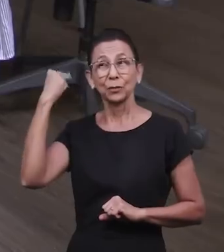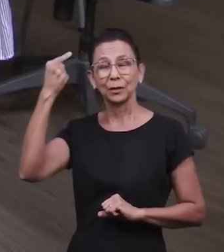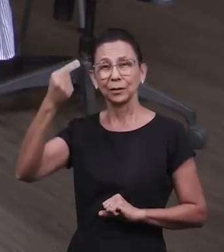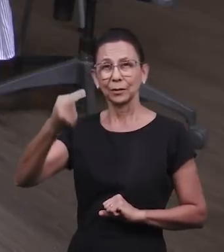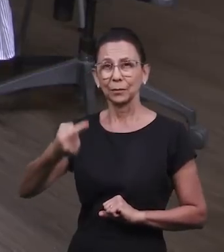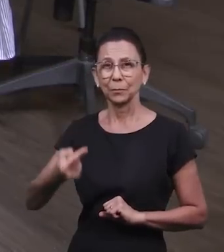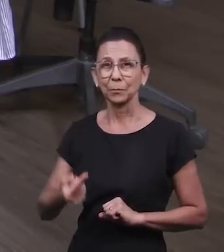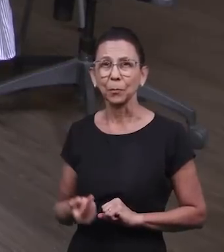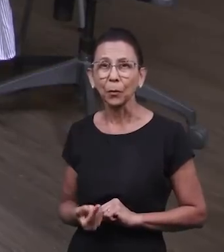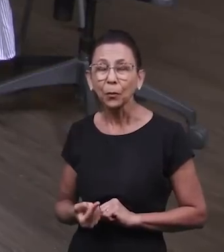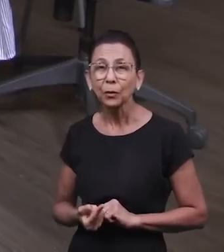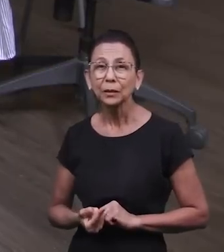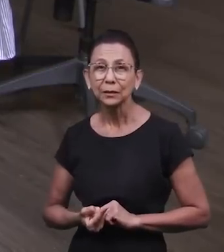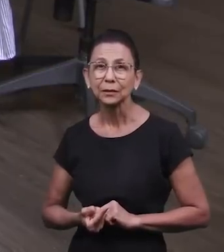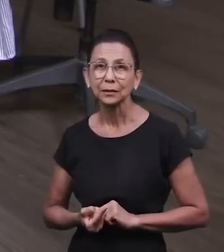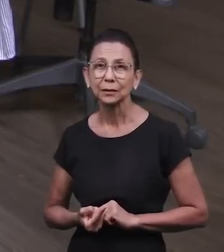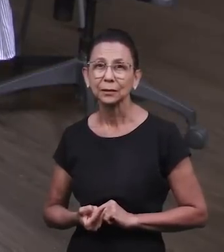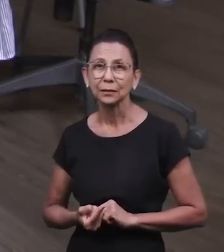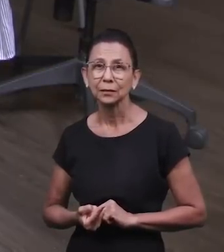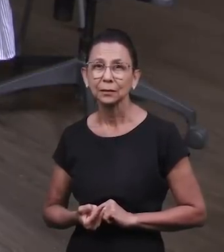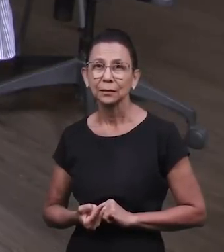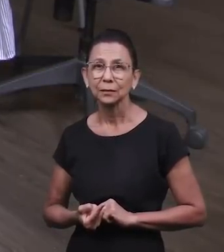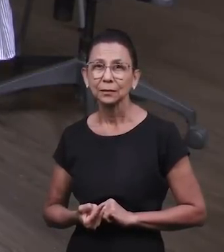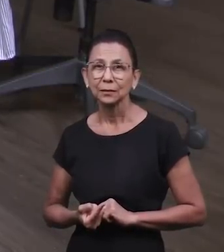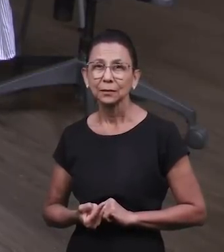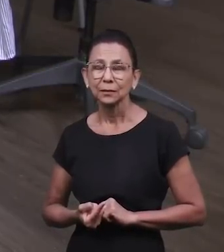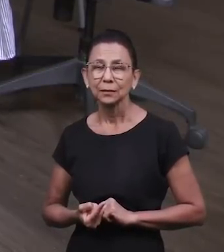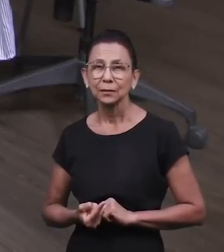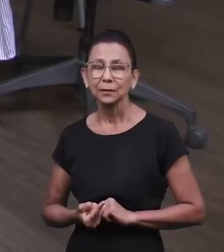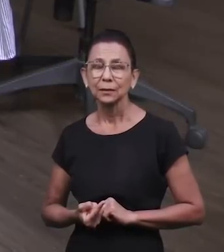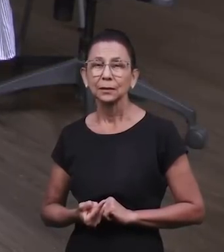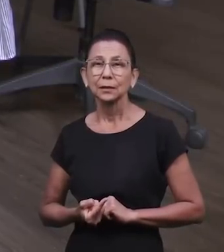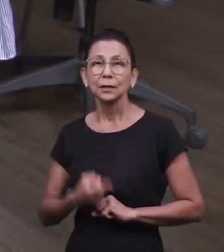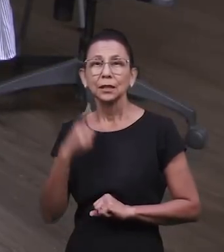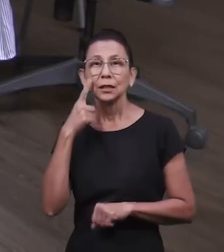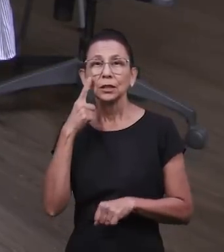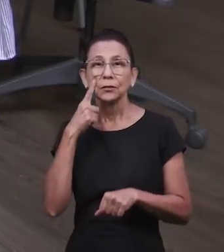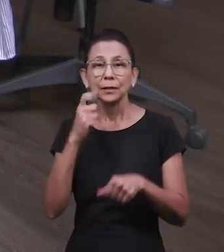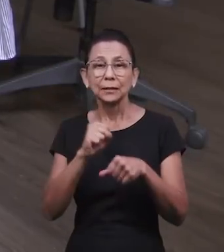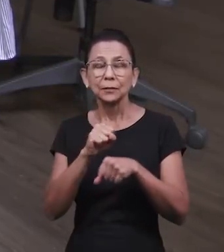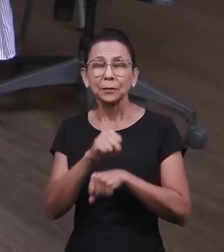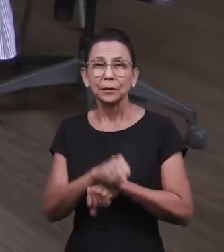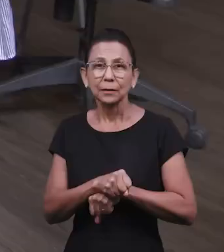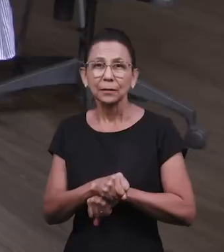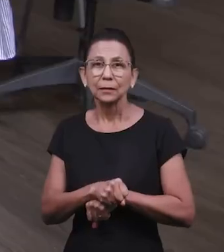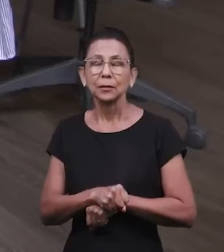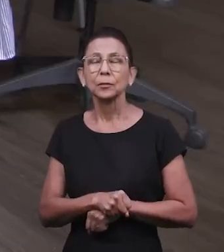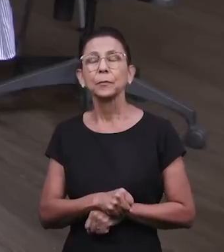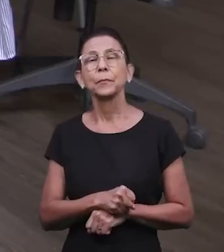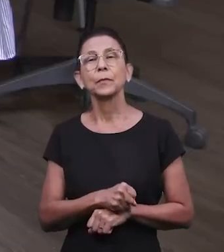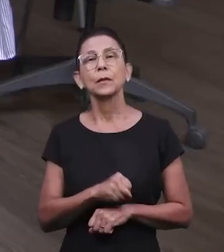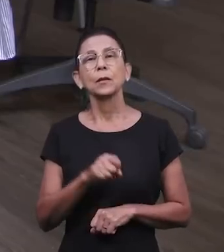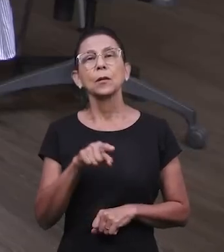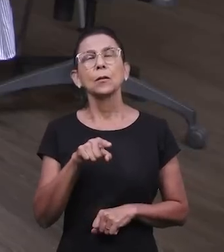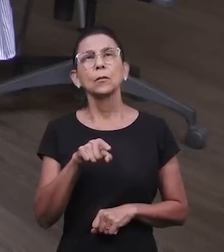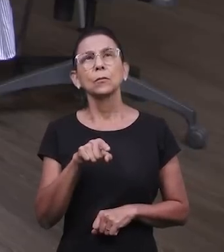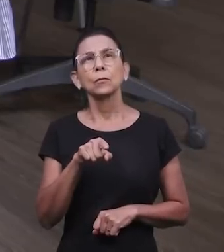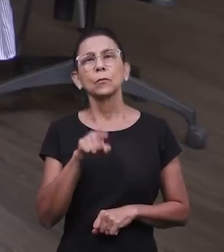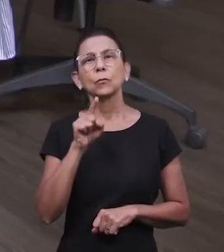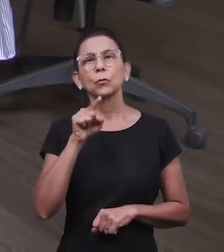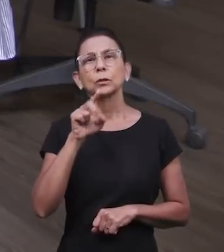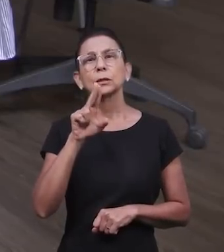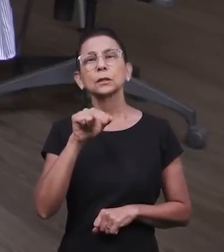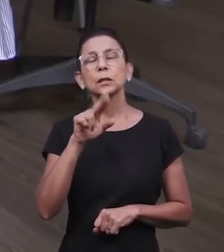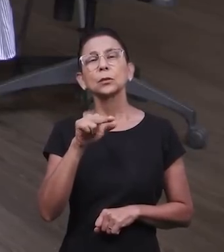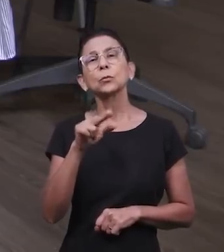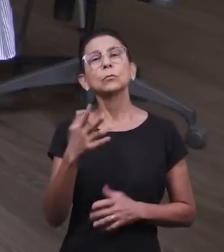que chegam, e eu sempre faço assim, olha, pensa que se você nunca ouviu uma palavra nova, ou uma expressão nova, onde é que